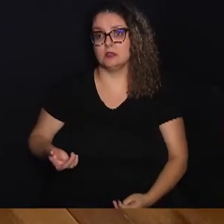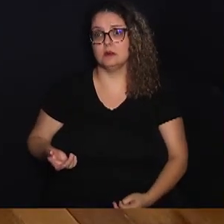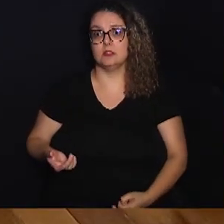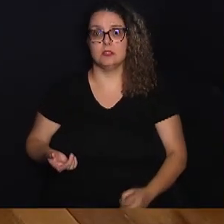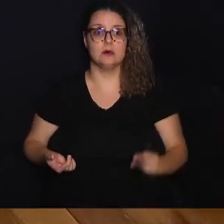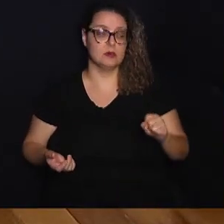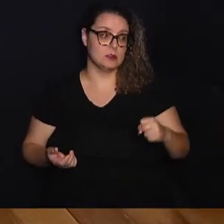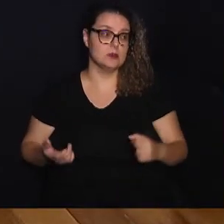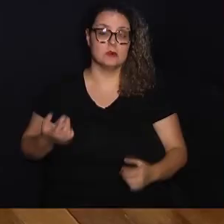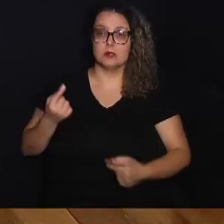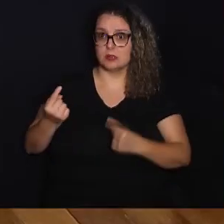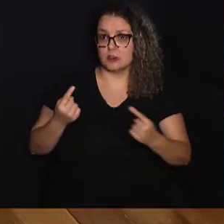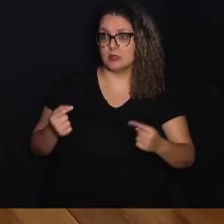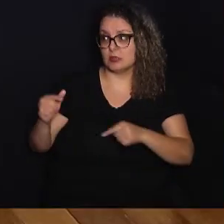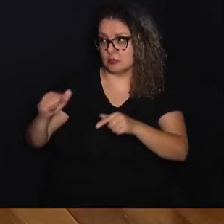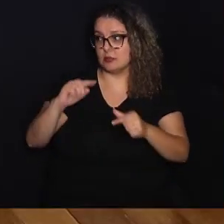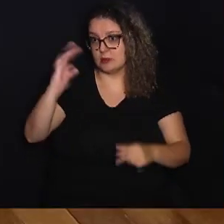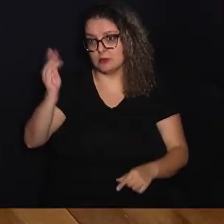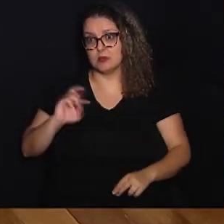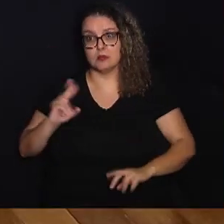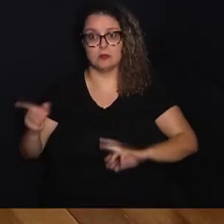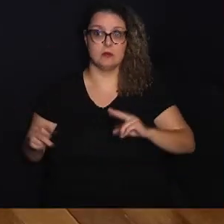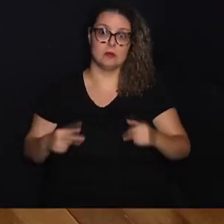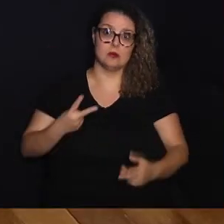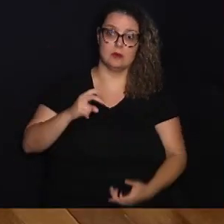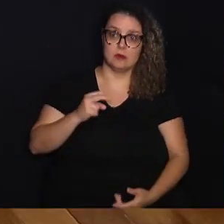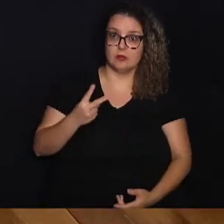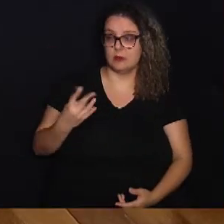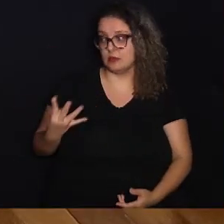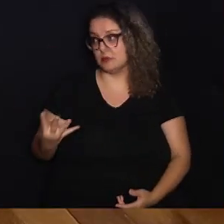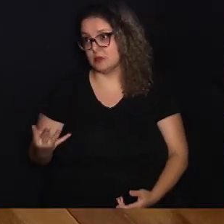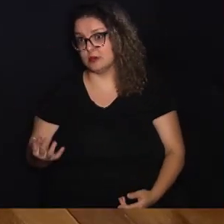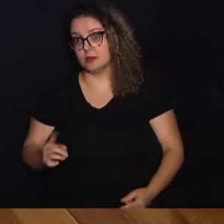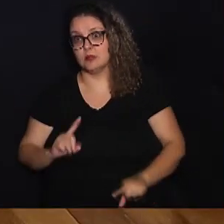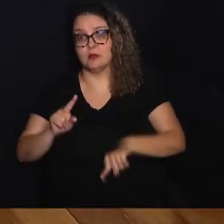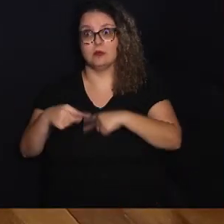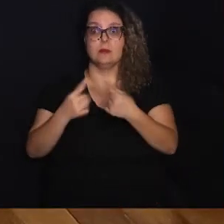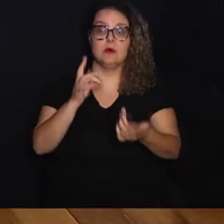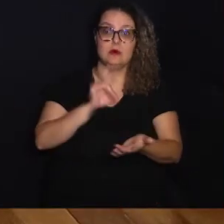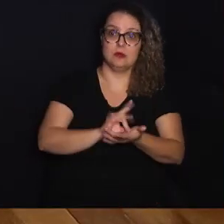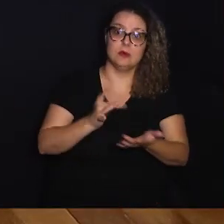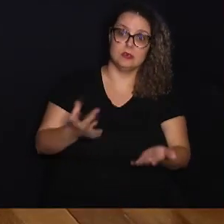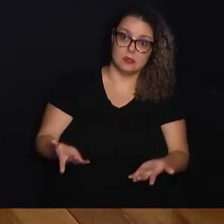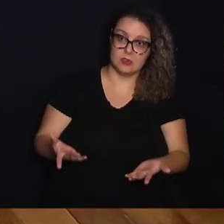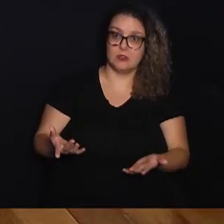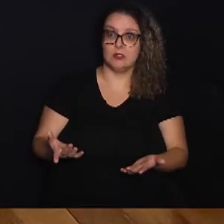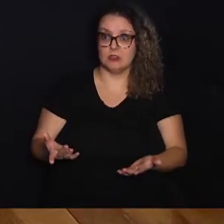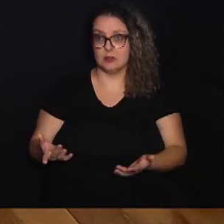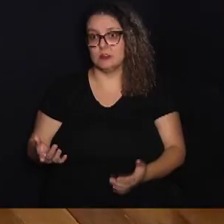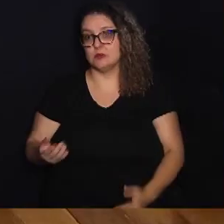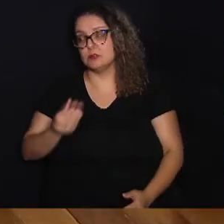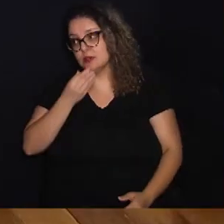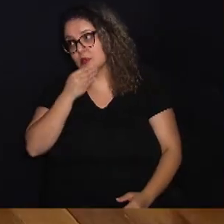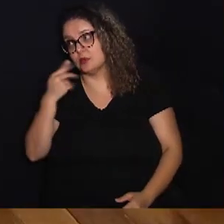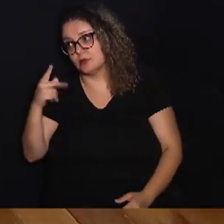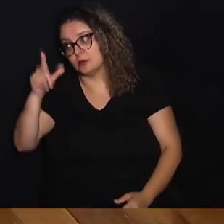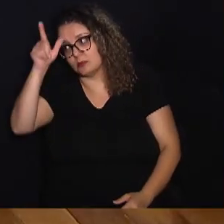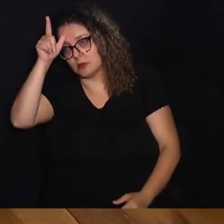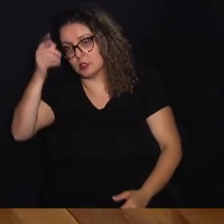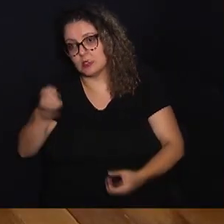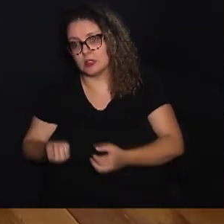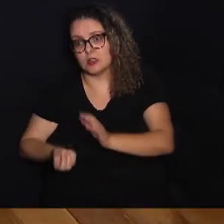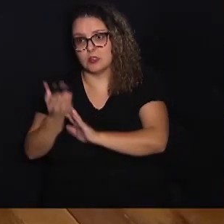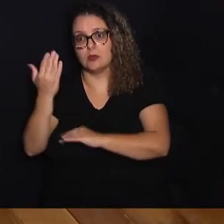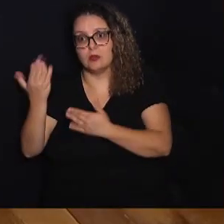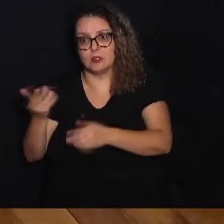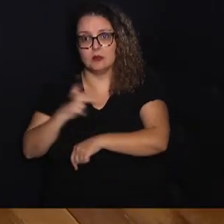no Brasil vai ser um outro ambiente. Em 2024, por exemplo, é uma outra realidade, né? E aí vai se adaptando, mas sempre